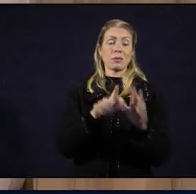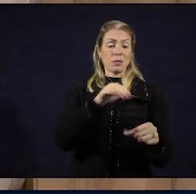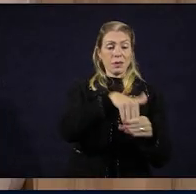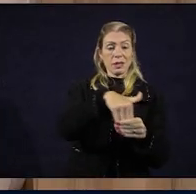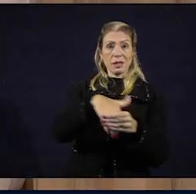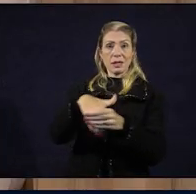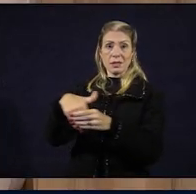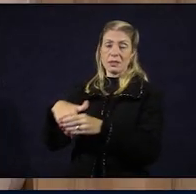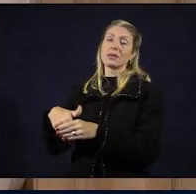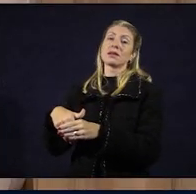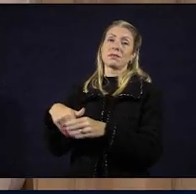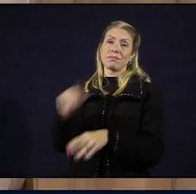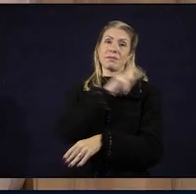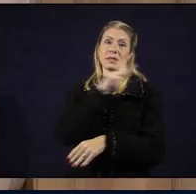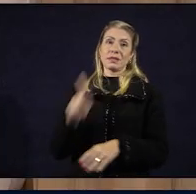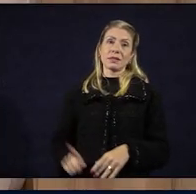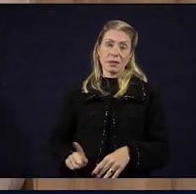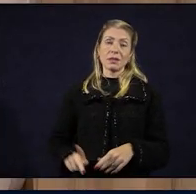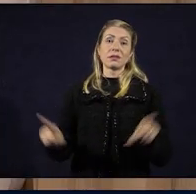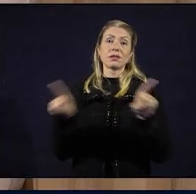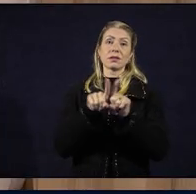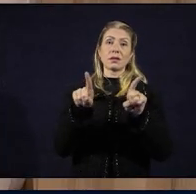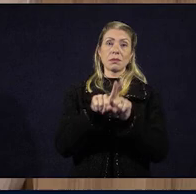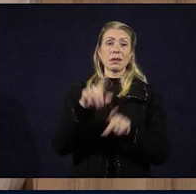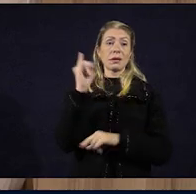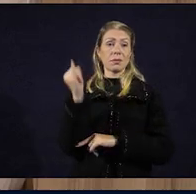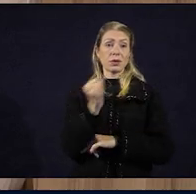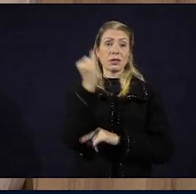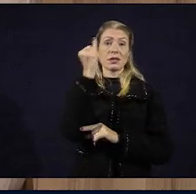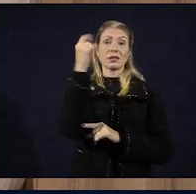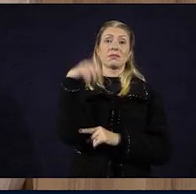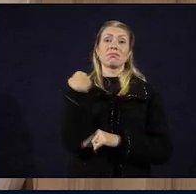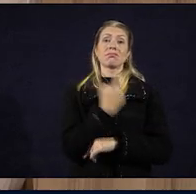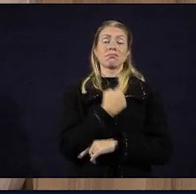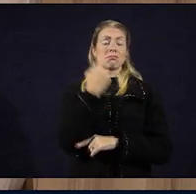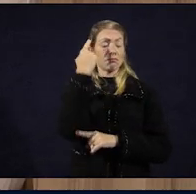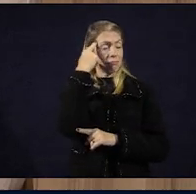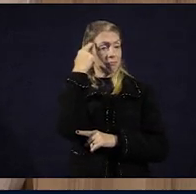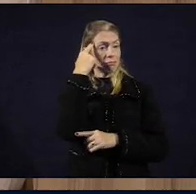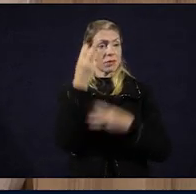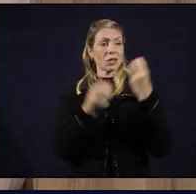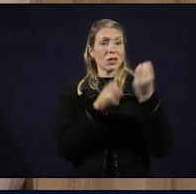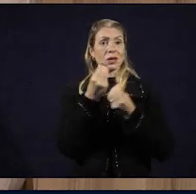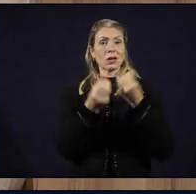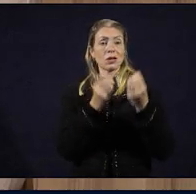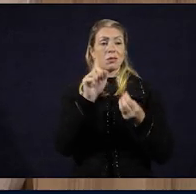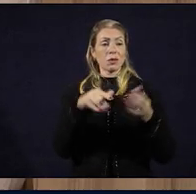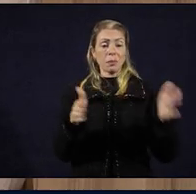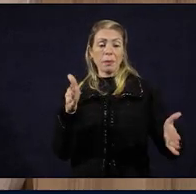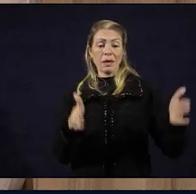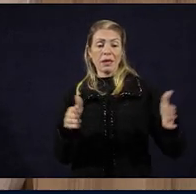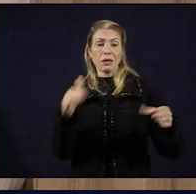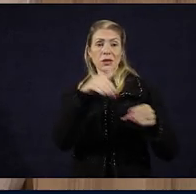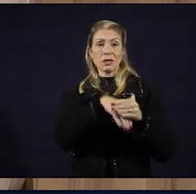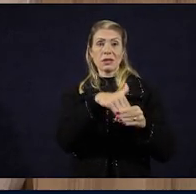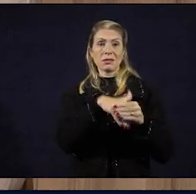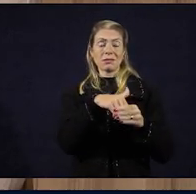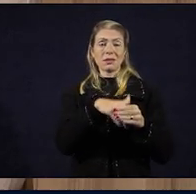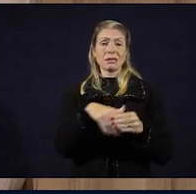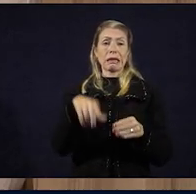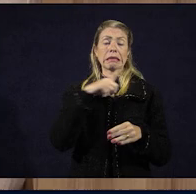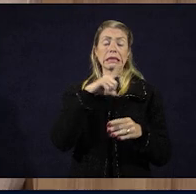presidenciais e é interessante que esse a gente olhar de todo mundo sempre escute é um período eleitoral um período de volatilidade